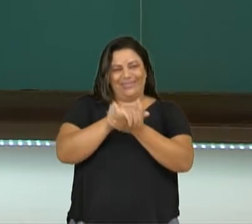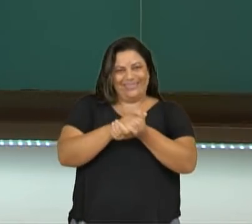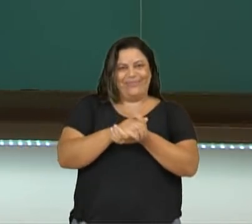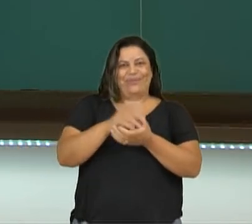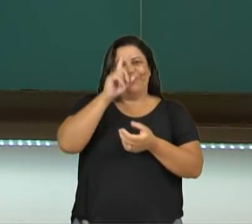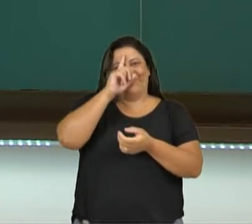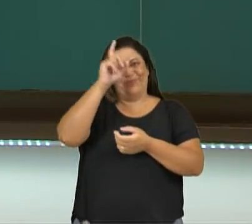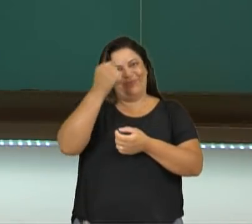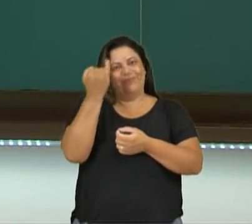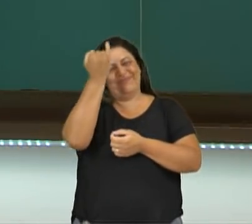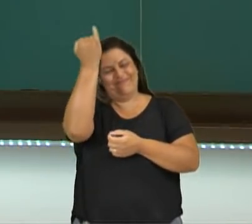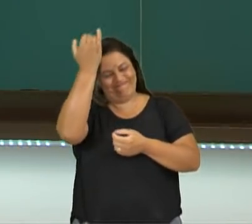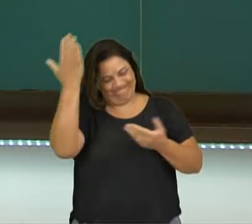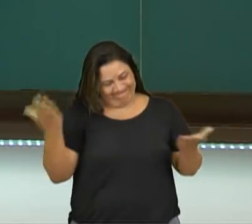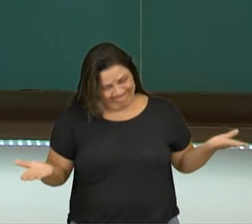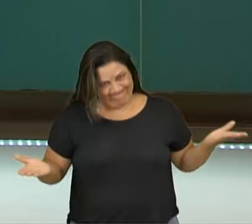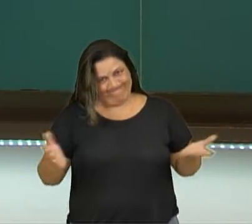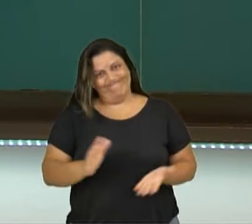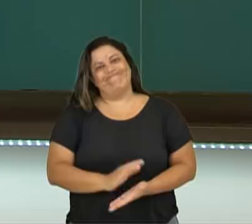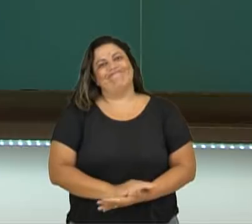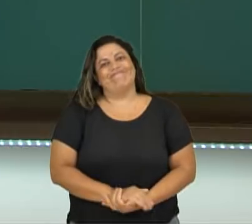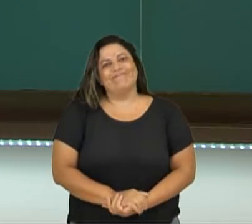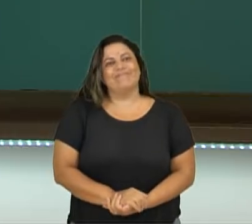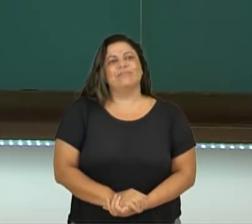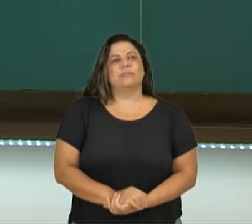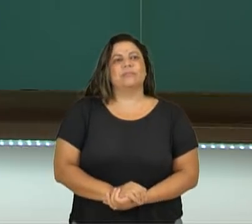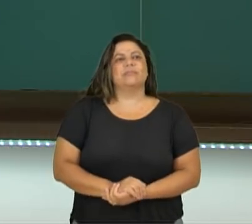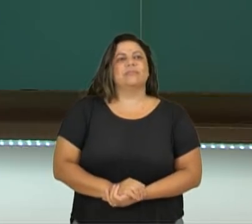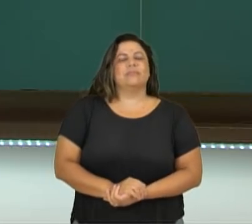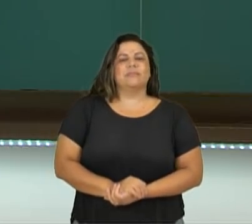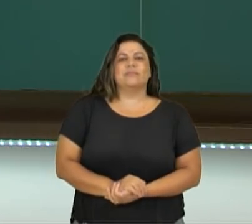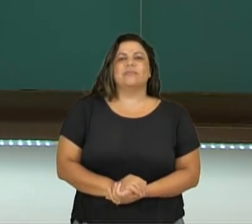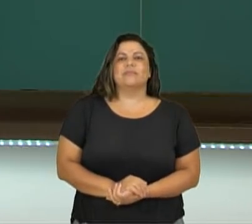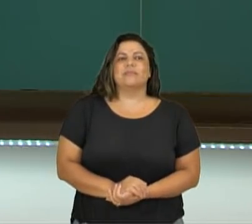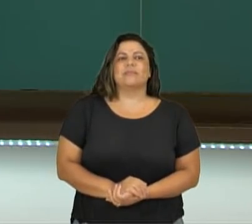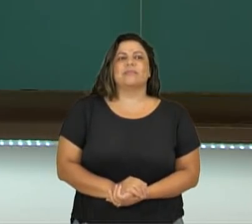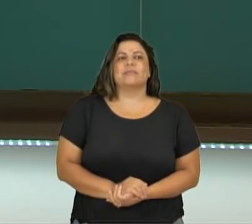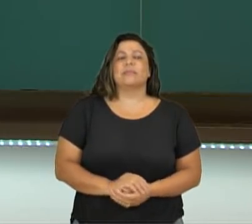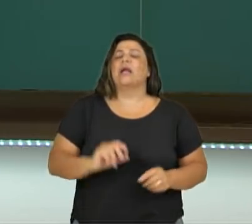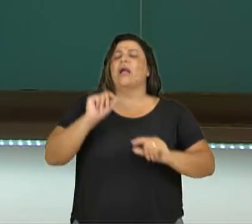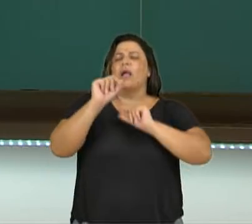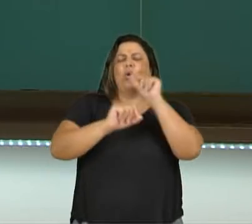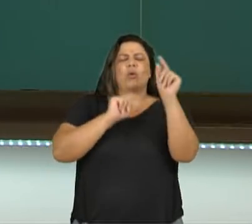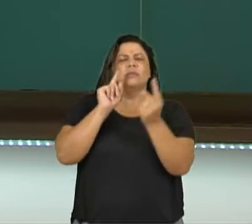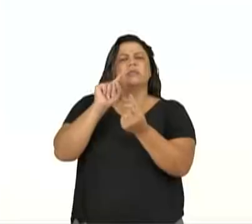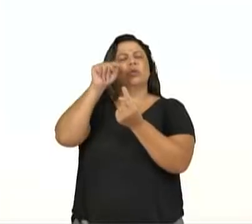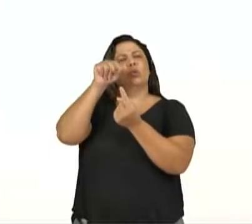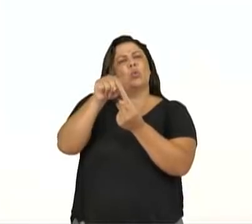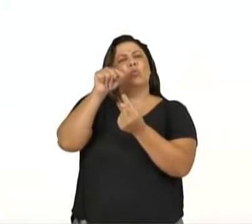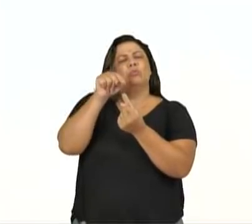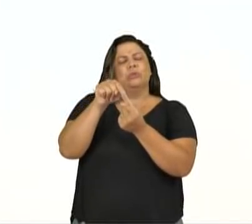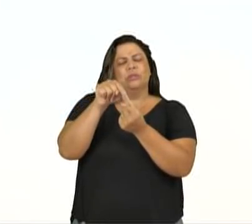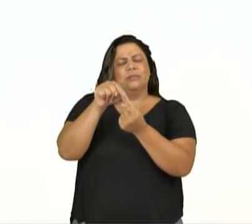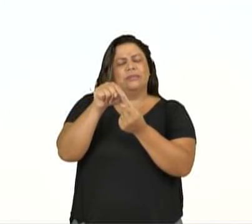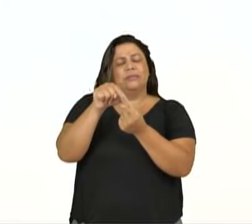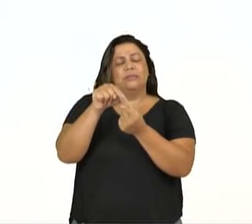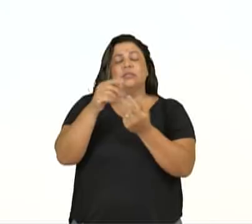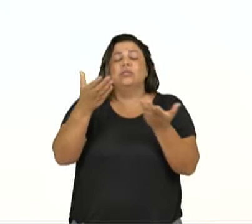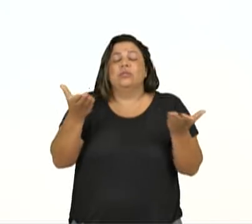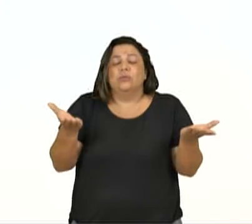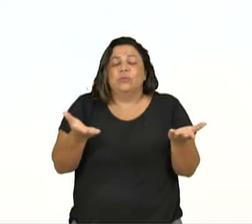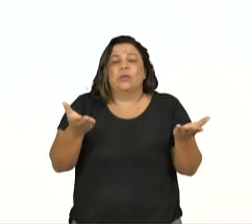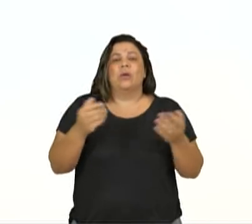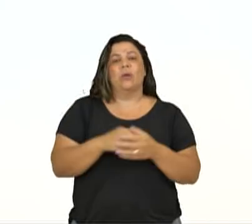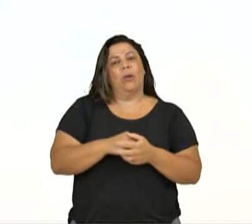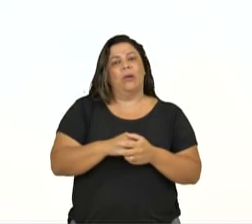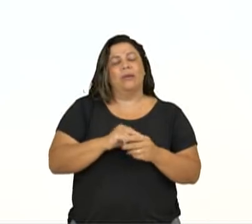se casa todos os dias, afinal de contas. Então, qual seria o objetivo desta charge, pessoal? Então, eu vou